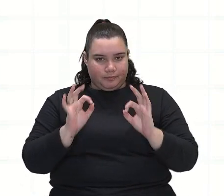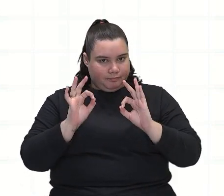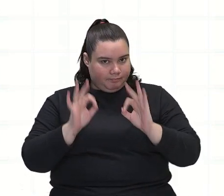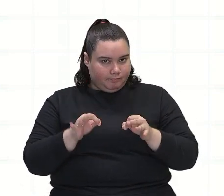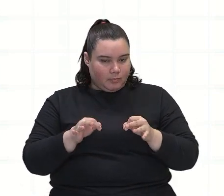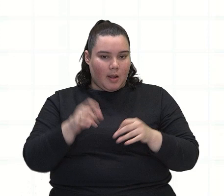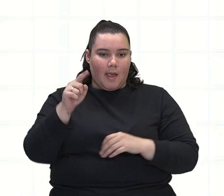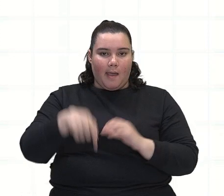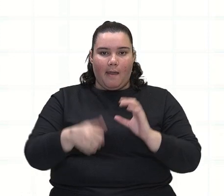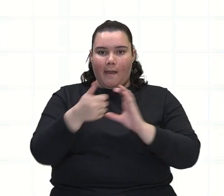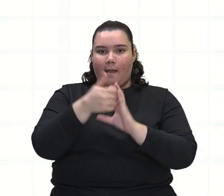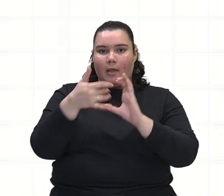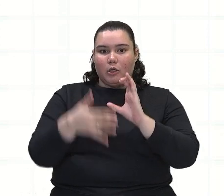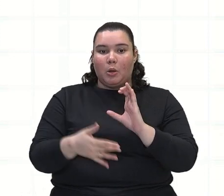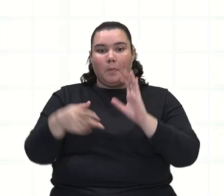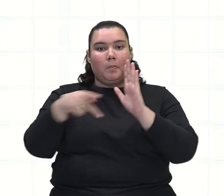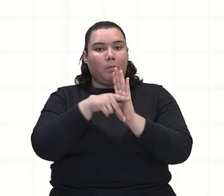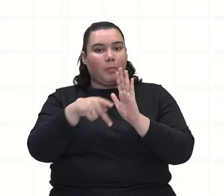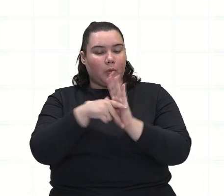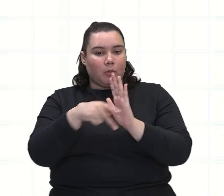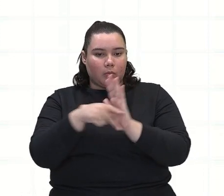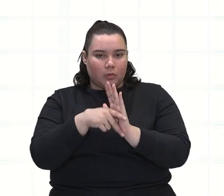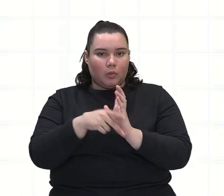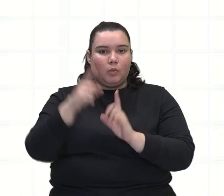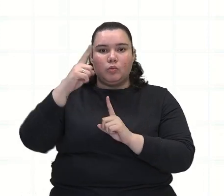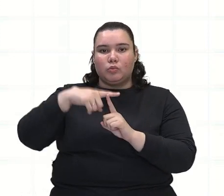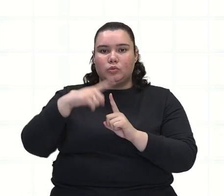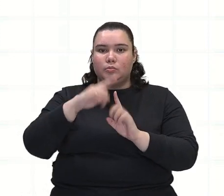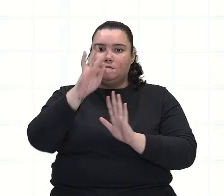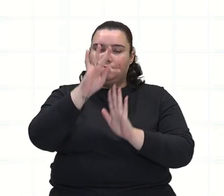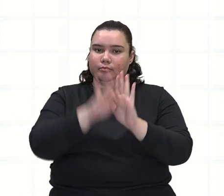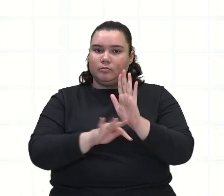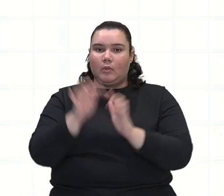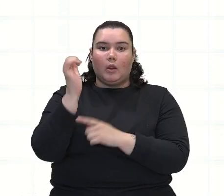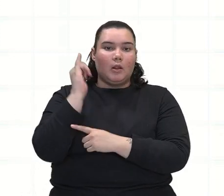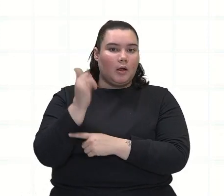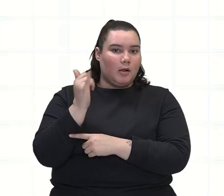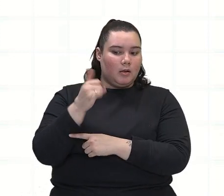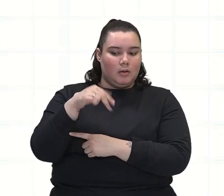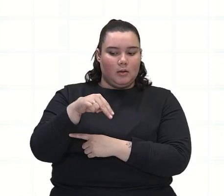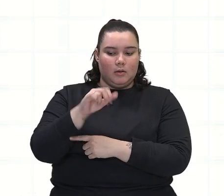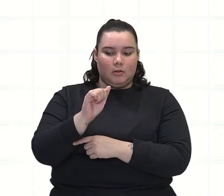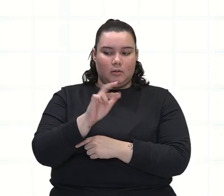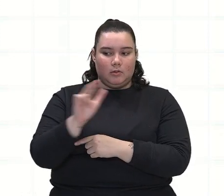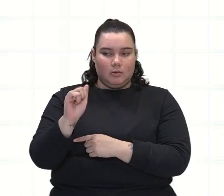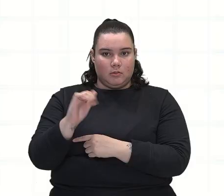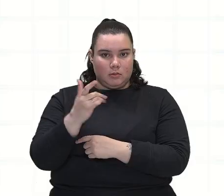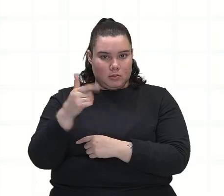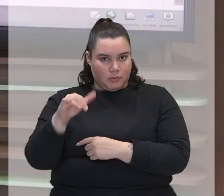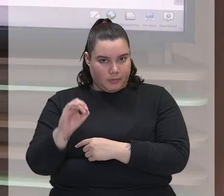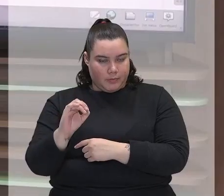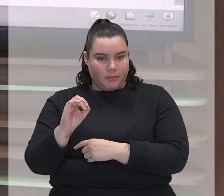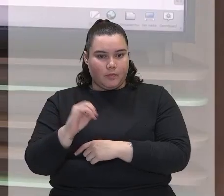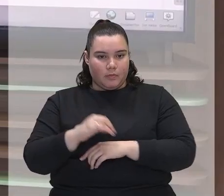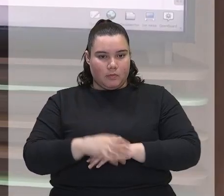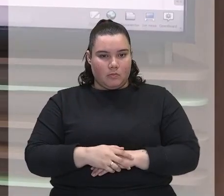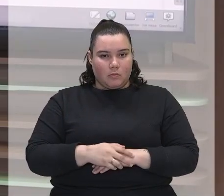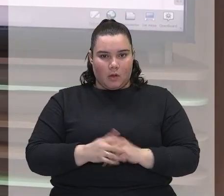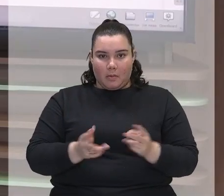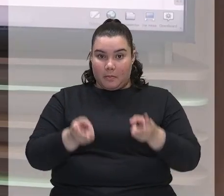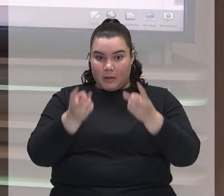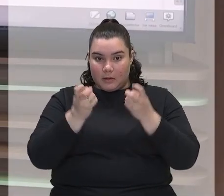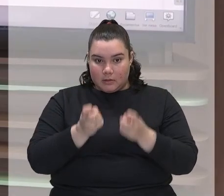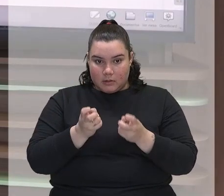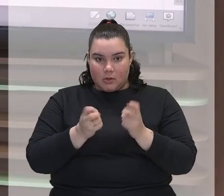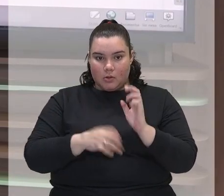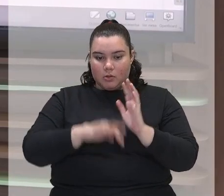as características que marcam o tipo textual narração. Você reconhece logo o